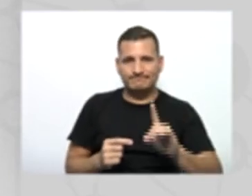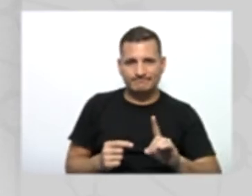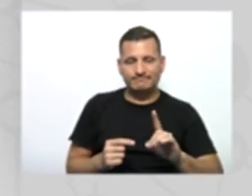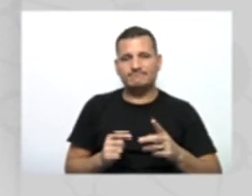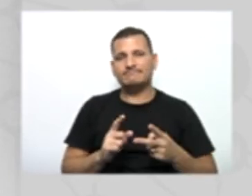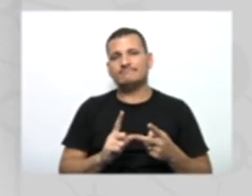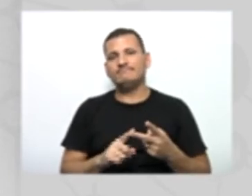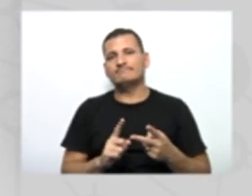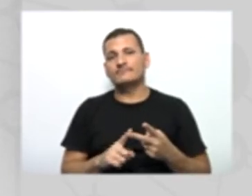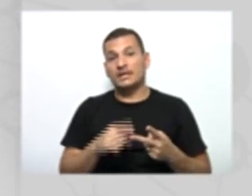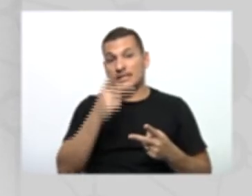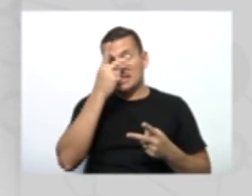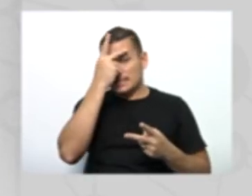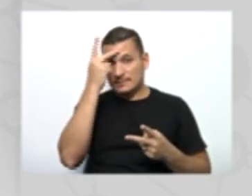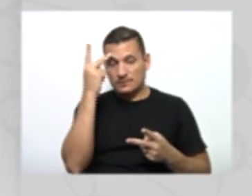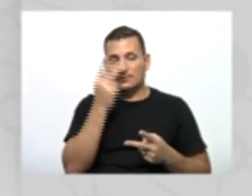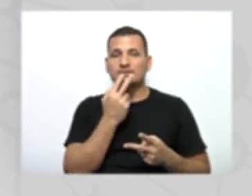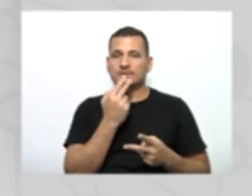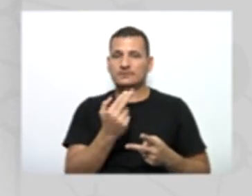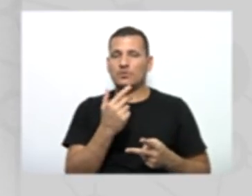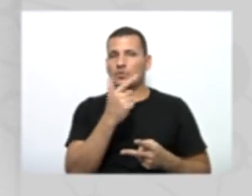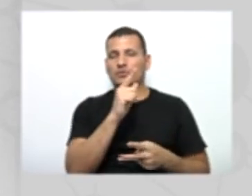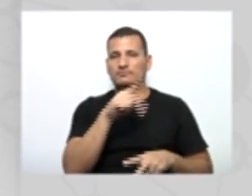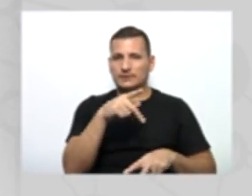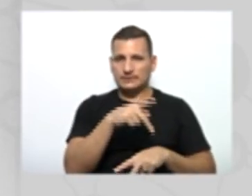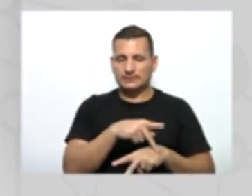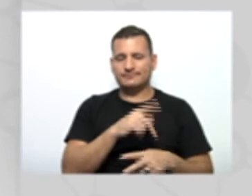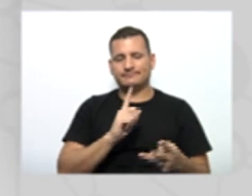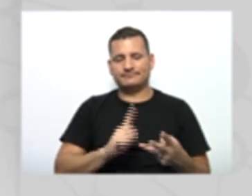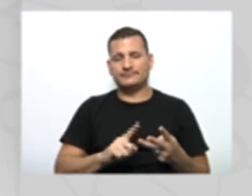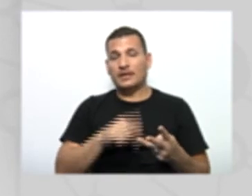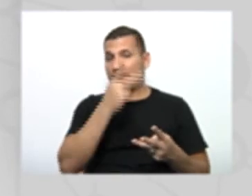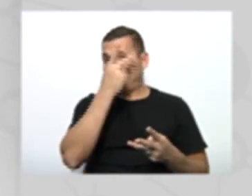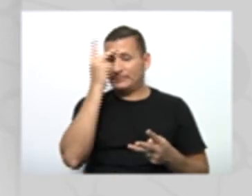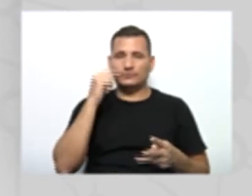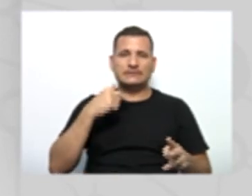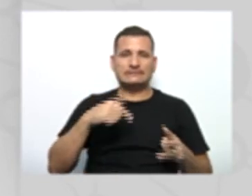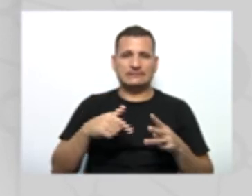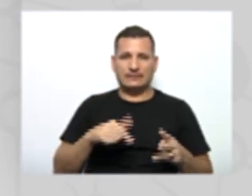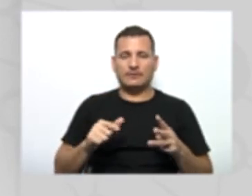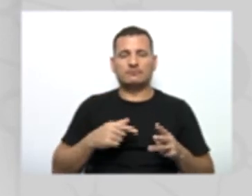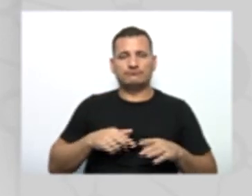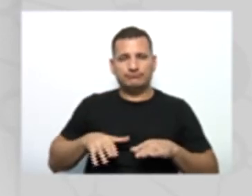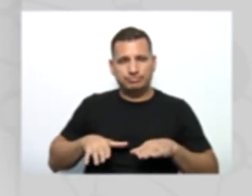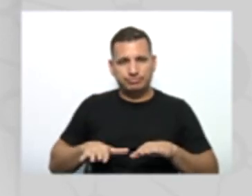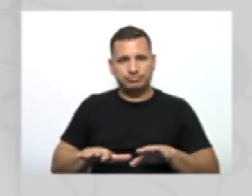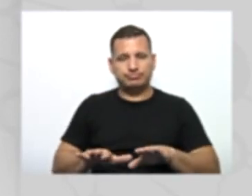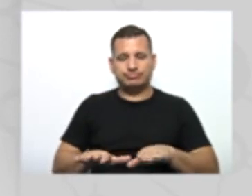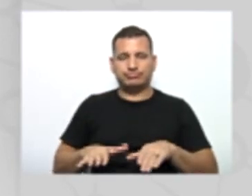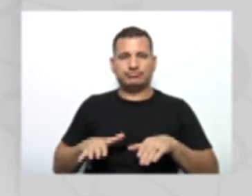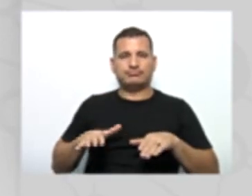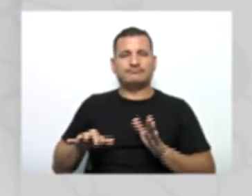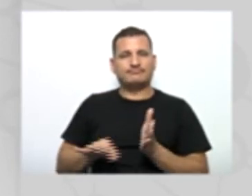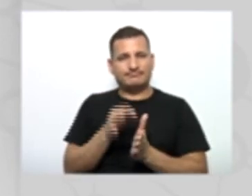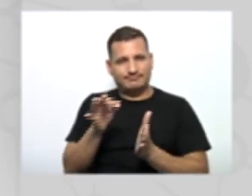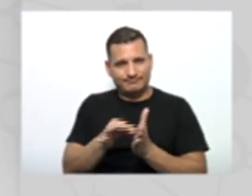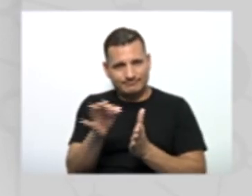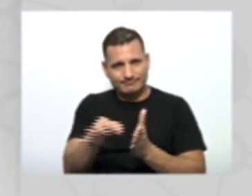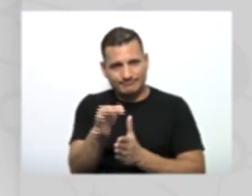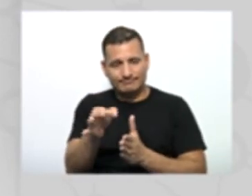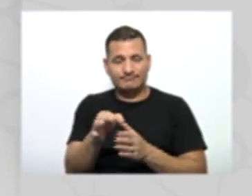de obviedade, sem participação dos cidadãos no governo da polis, não há Estado. Só